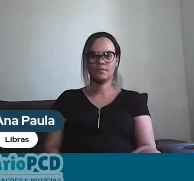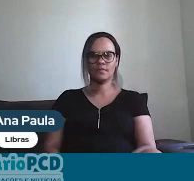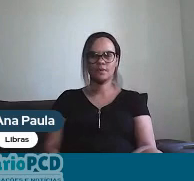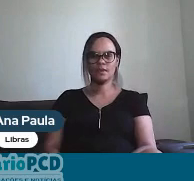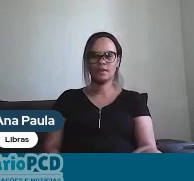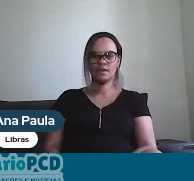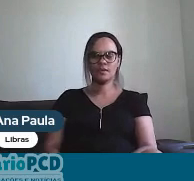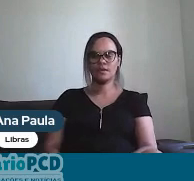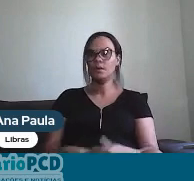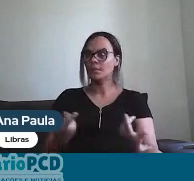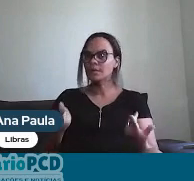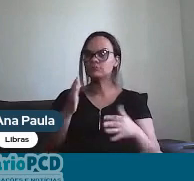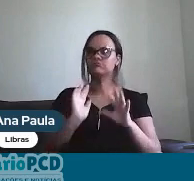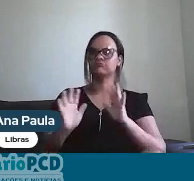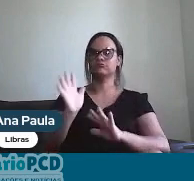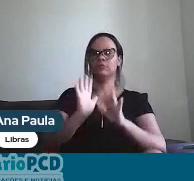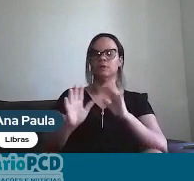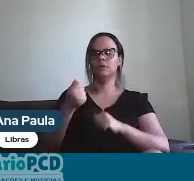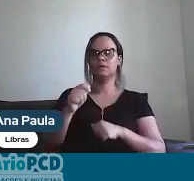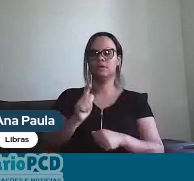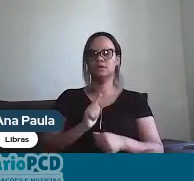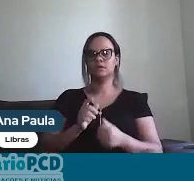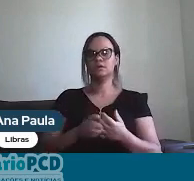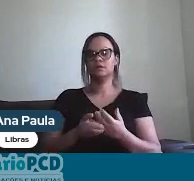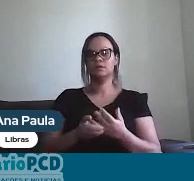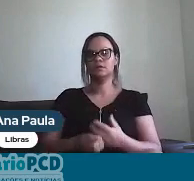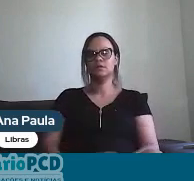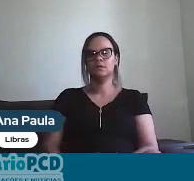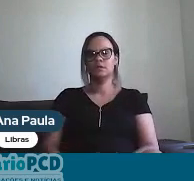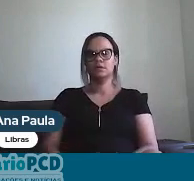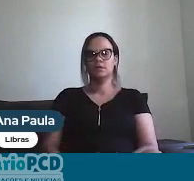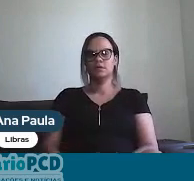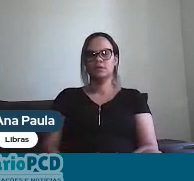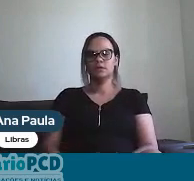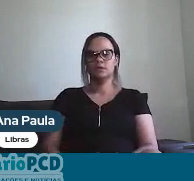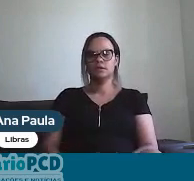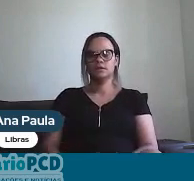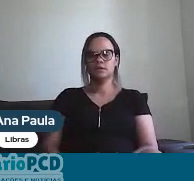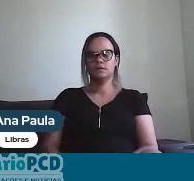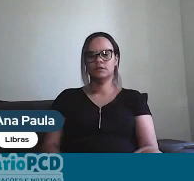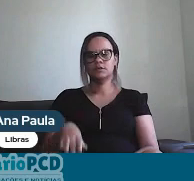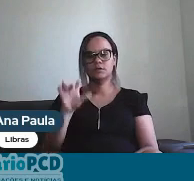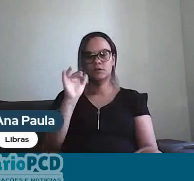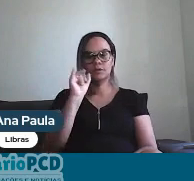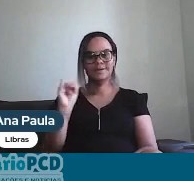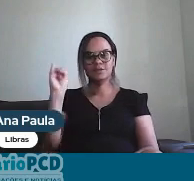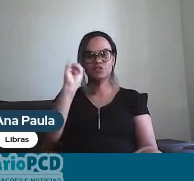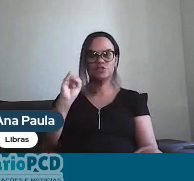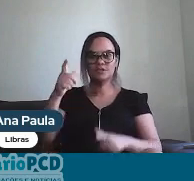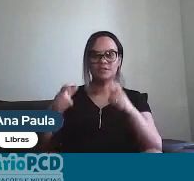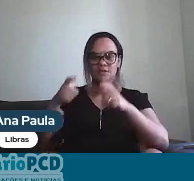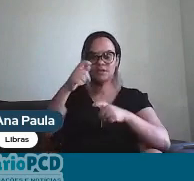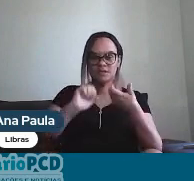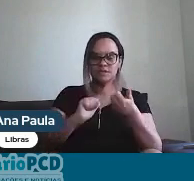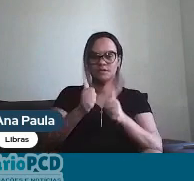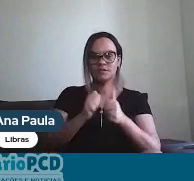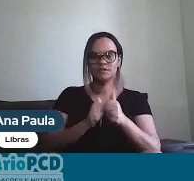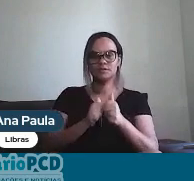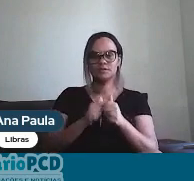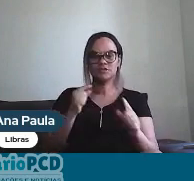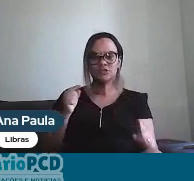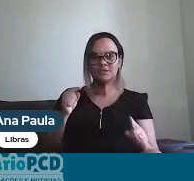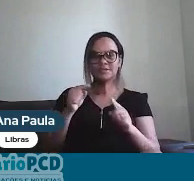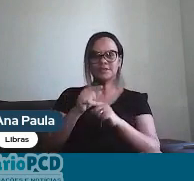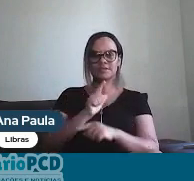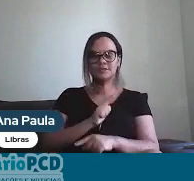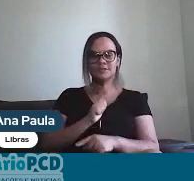ter bastante cautela com isso. O que eu acho, assim, que essas entidades todas locais que estão buscando fazer uma avaliação, o ideal é que